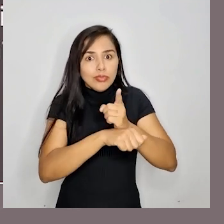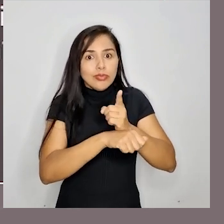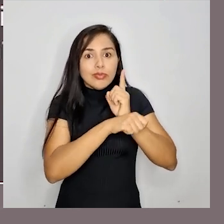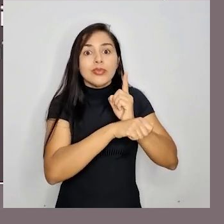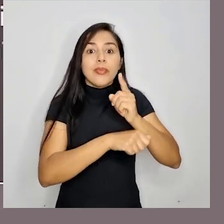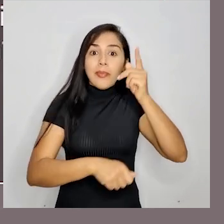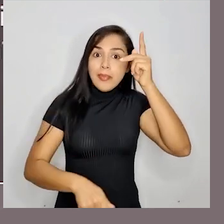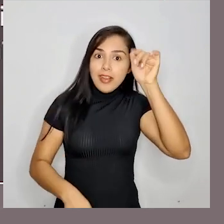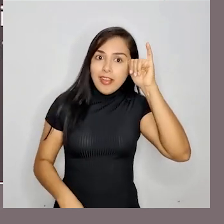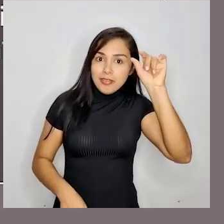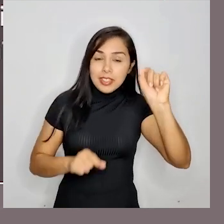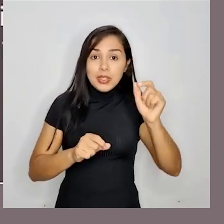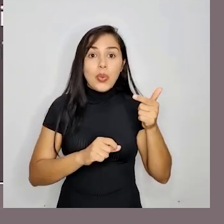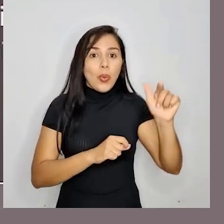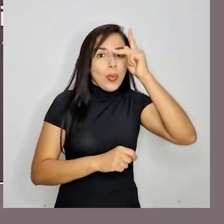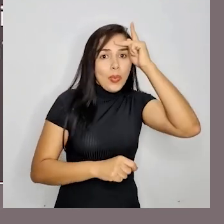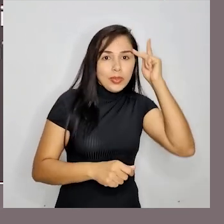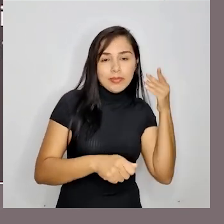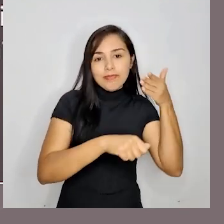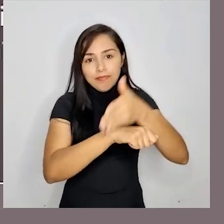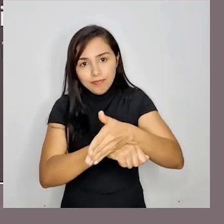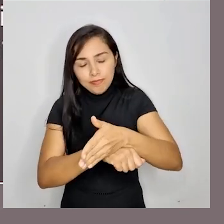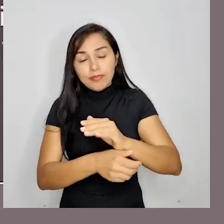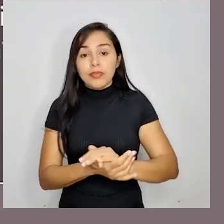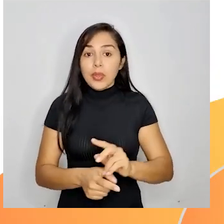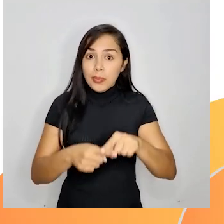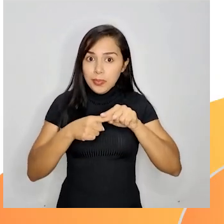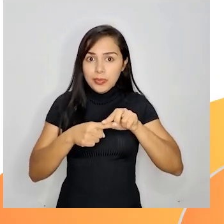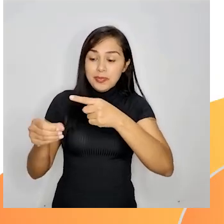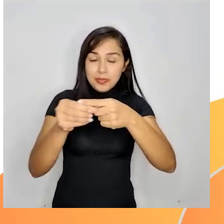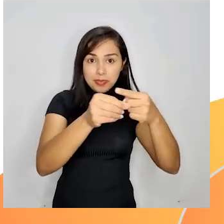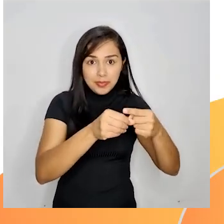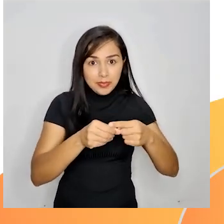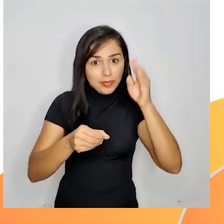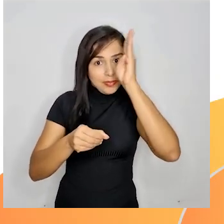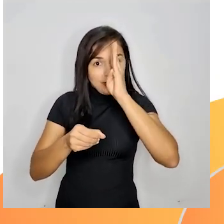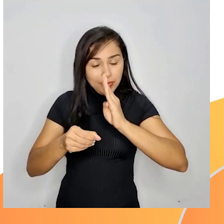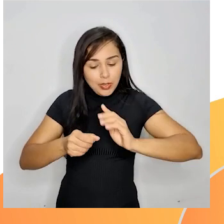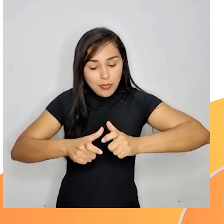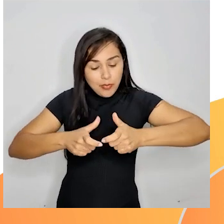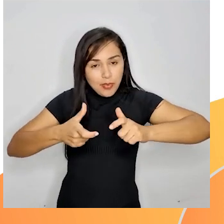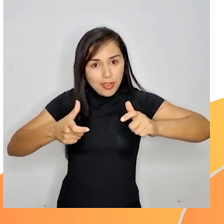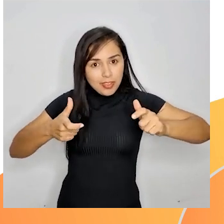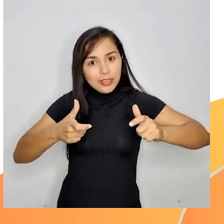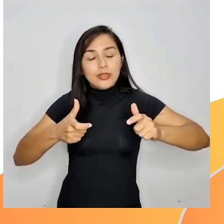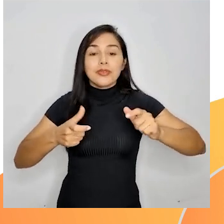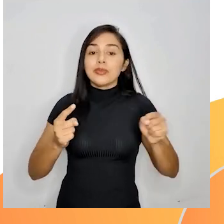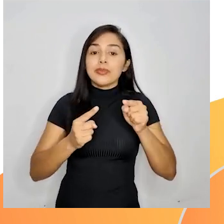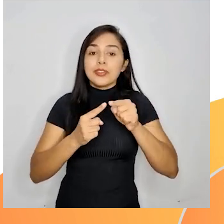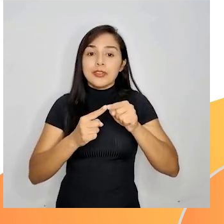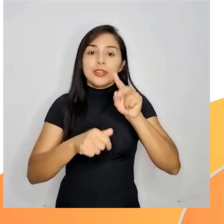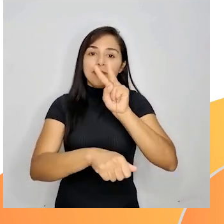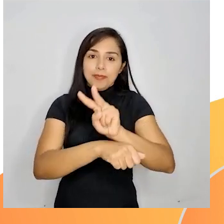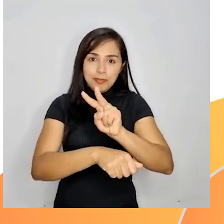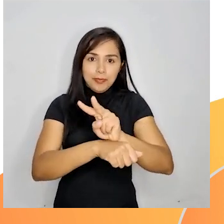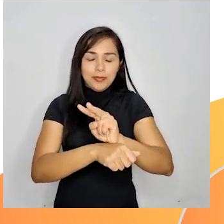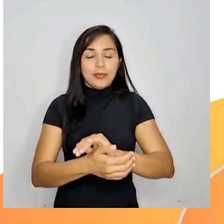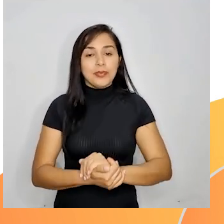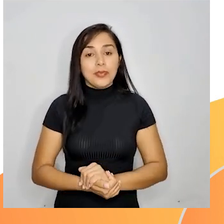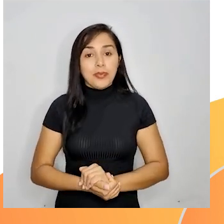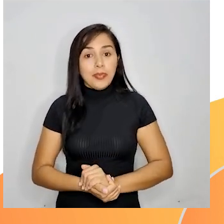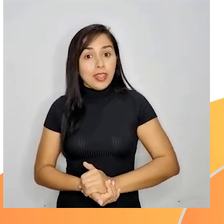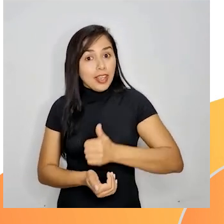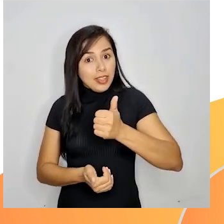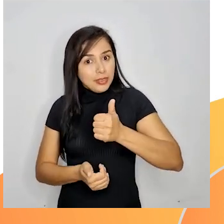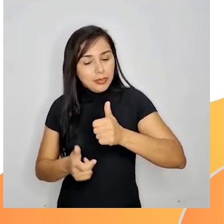as cidades elas foram crescendo com esse objetivo. As primeiras vilas criadas no Brasil que vieram a se tornar